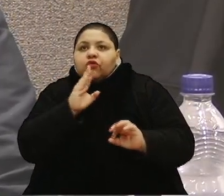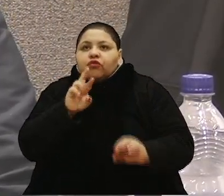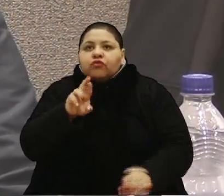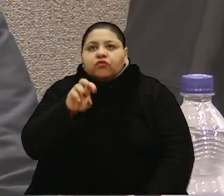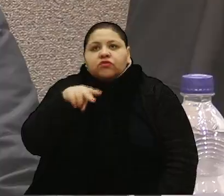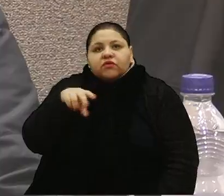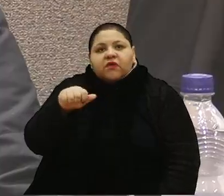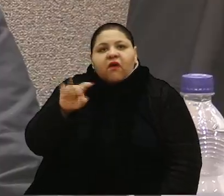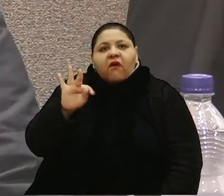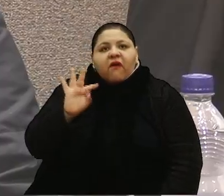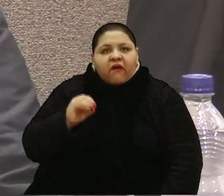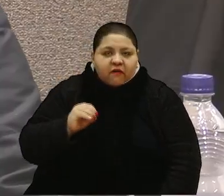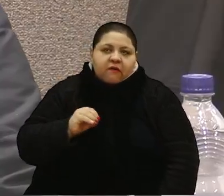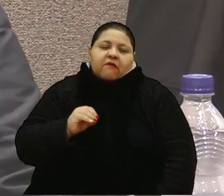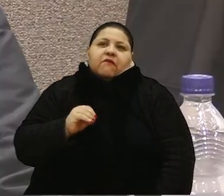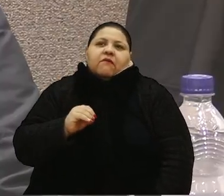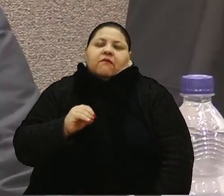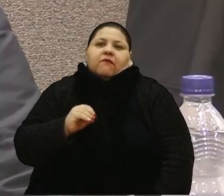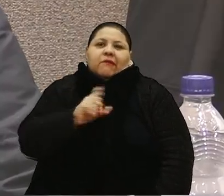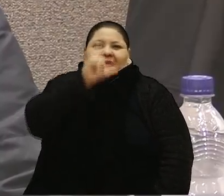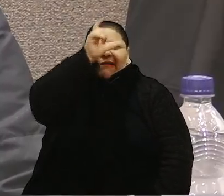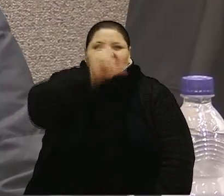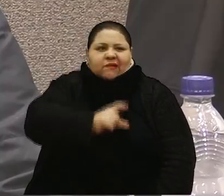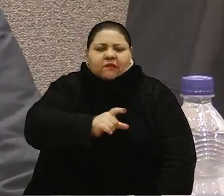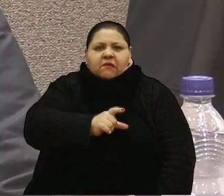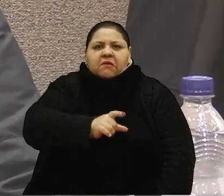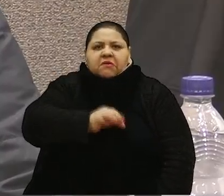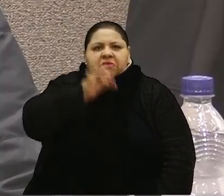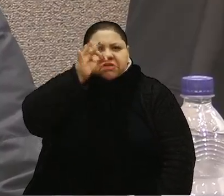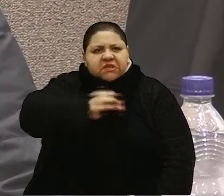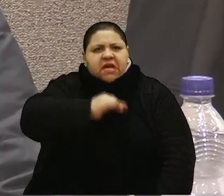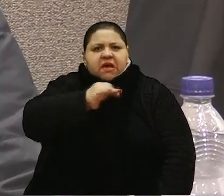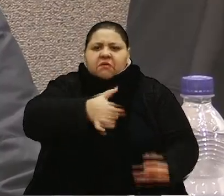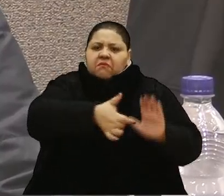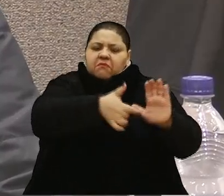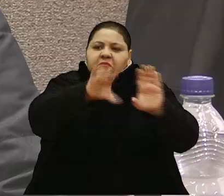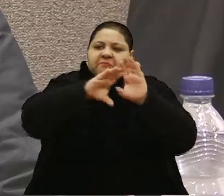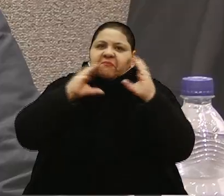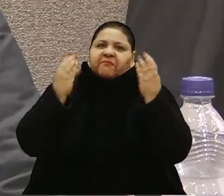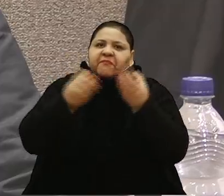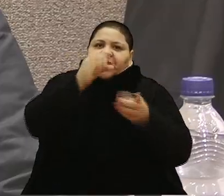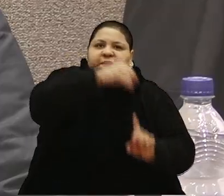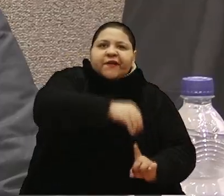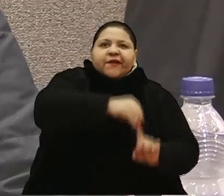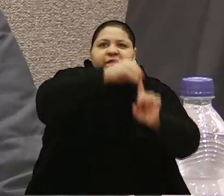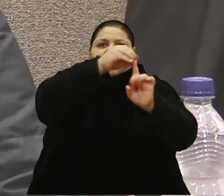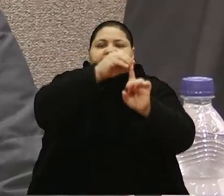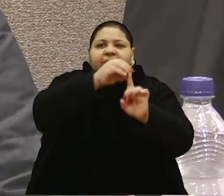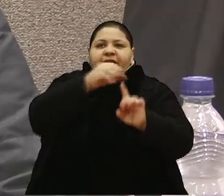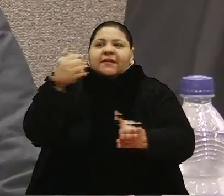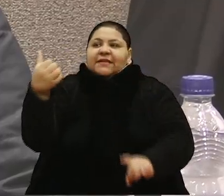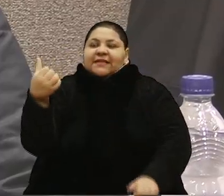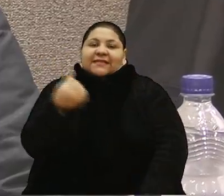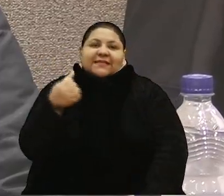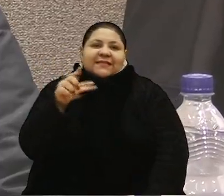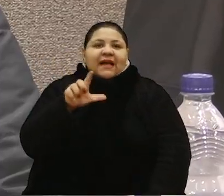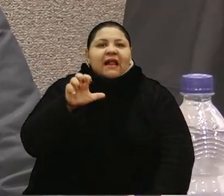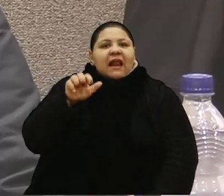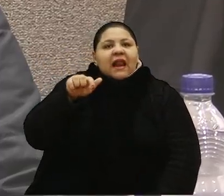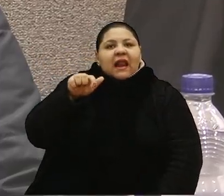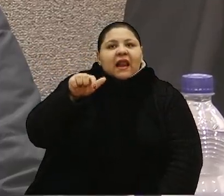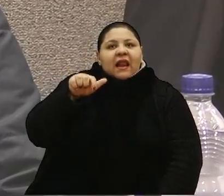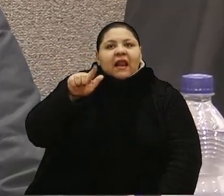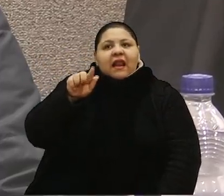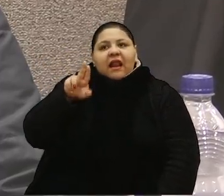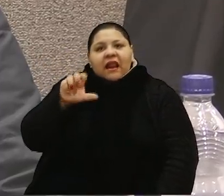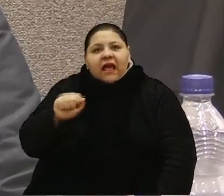Renato, uma pessoa muito destacada na comunidade, principalmente ali na Sexta Légua, em São Luís, e sempre